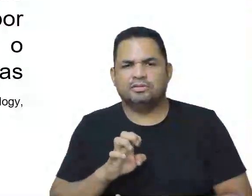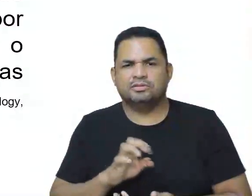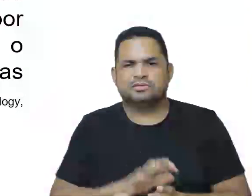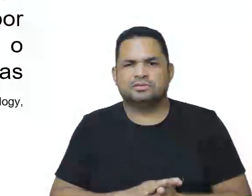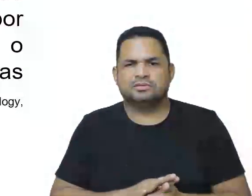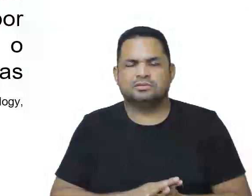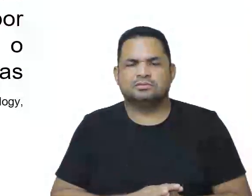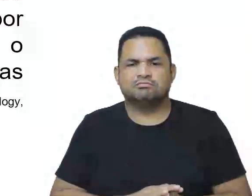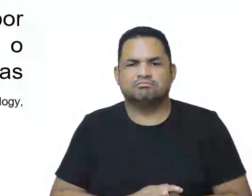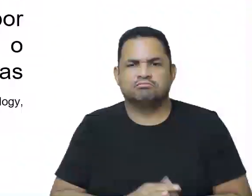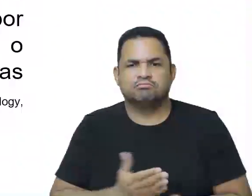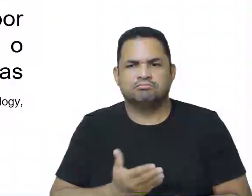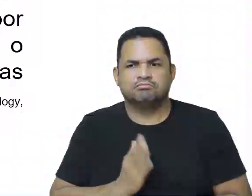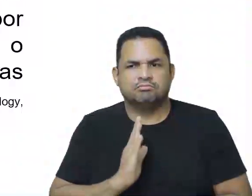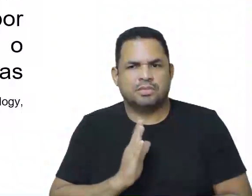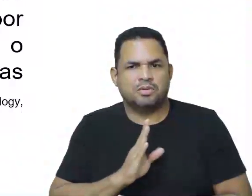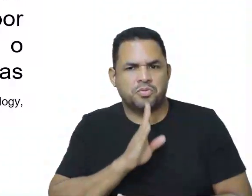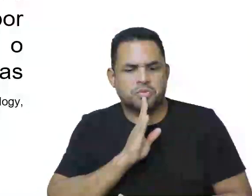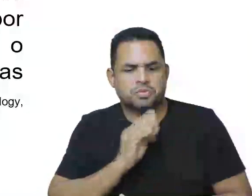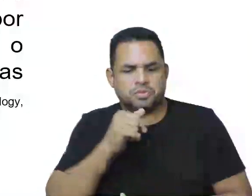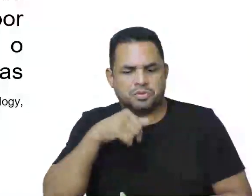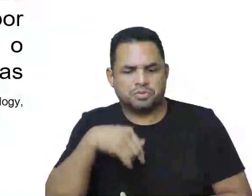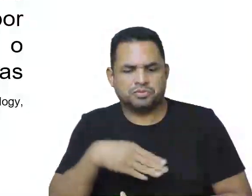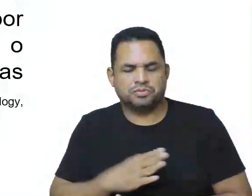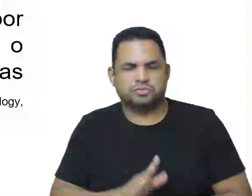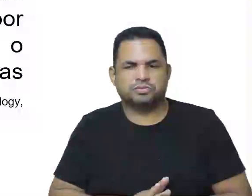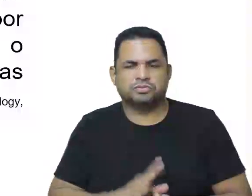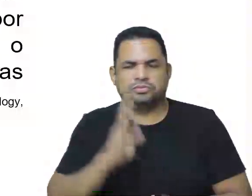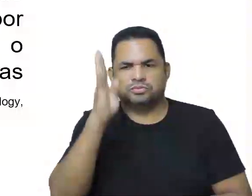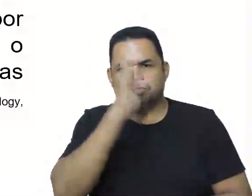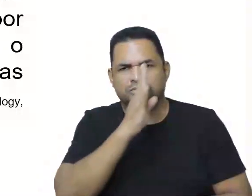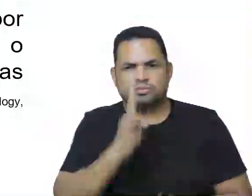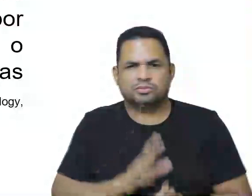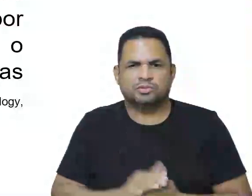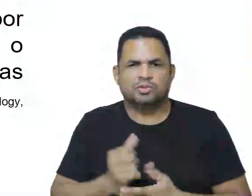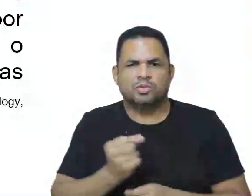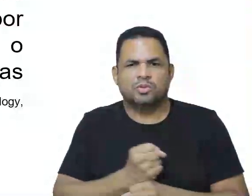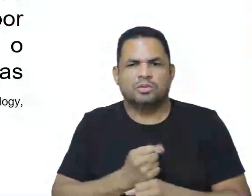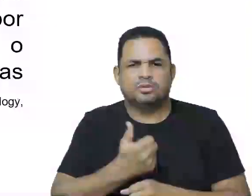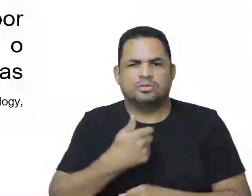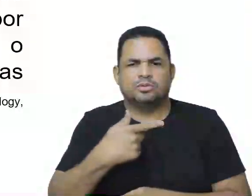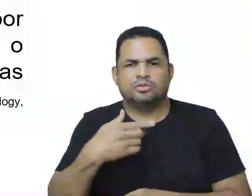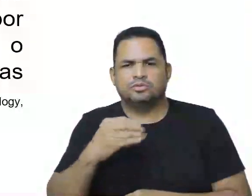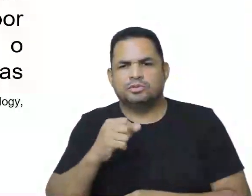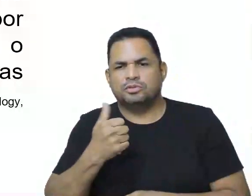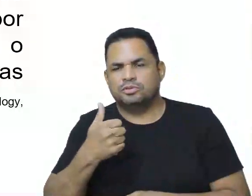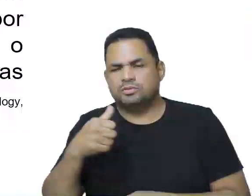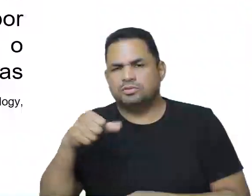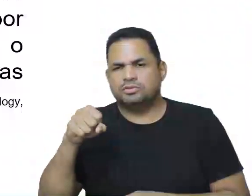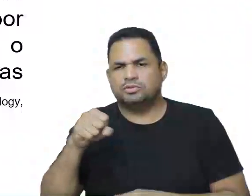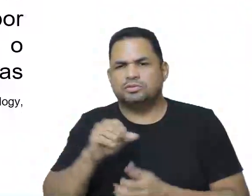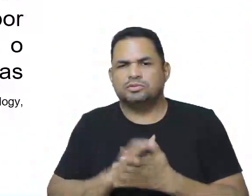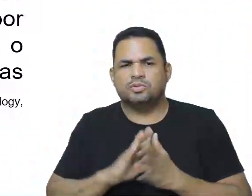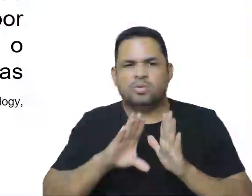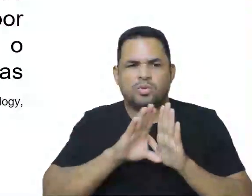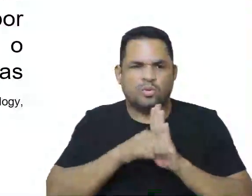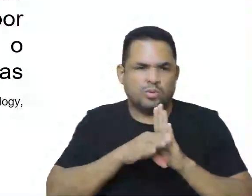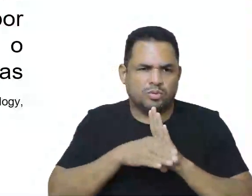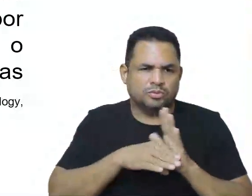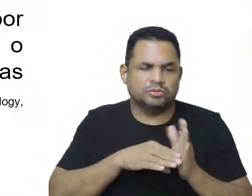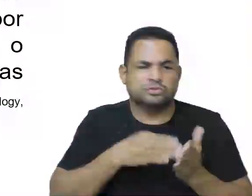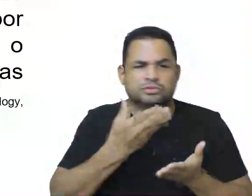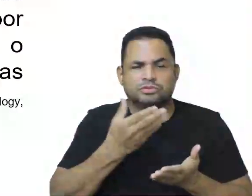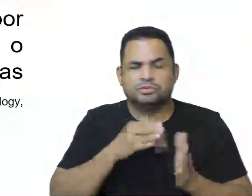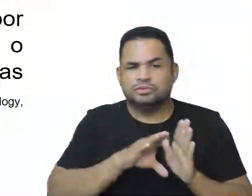banca reconhecida no Brasil, e essa prova é de 2018. O conceito de erosão, está falando